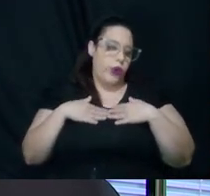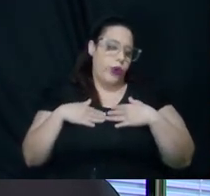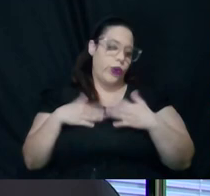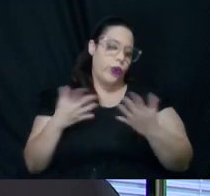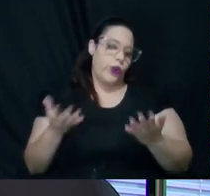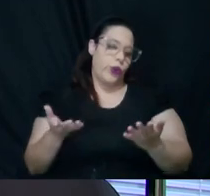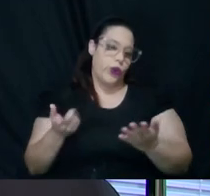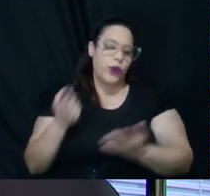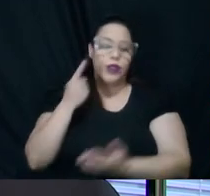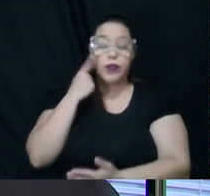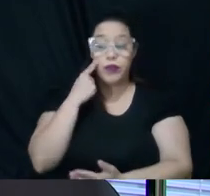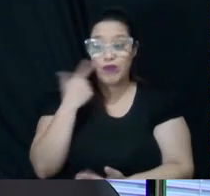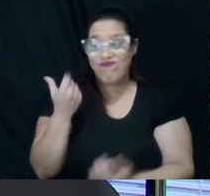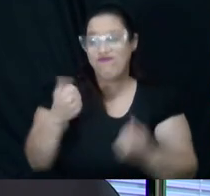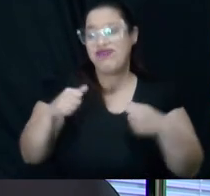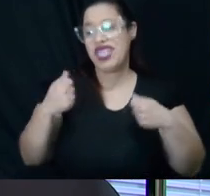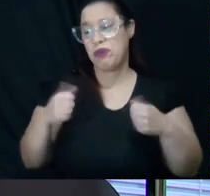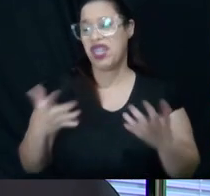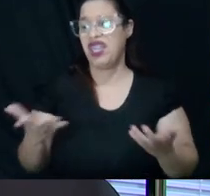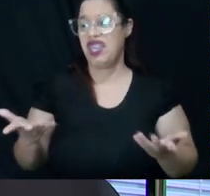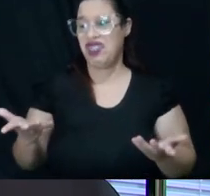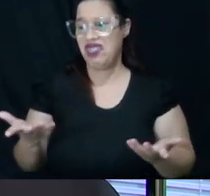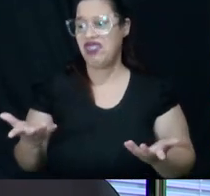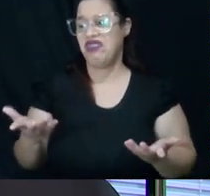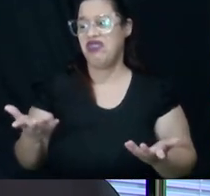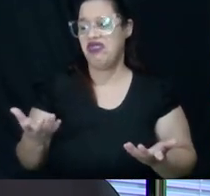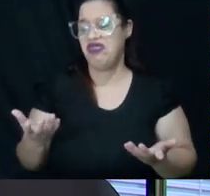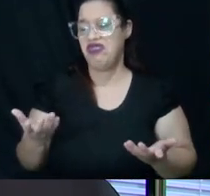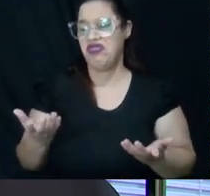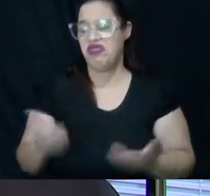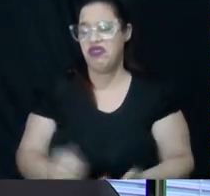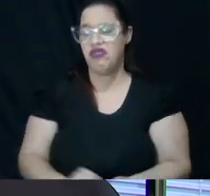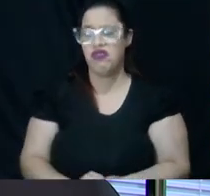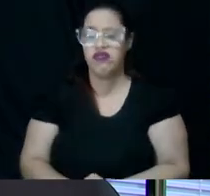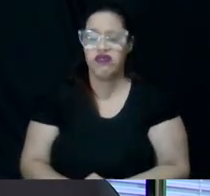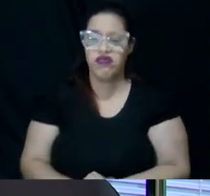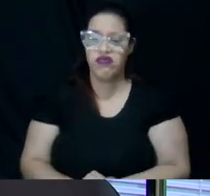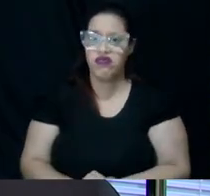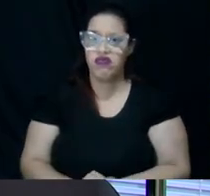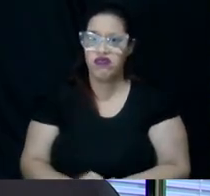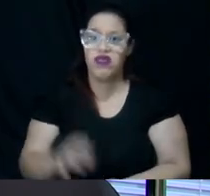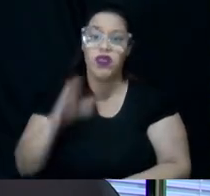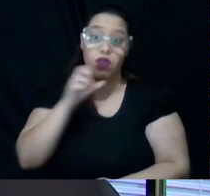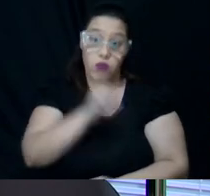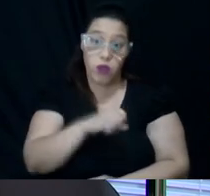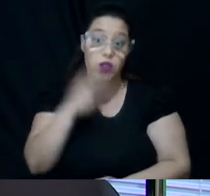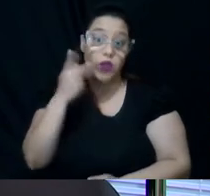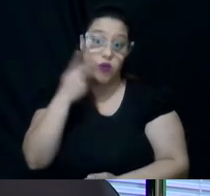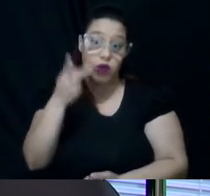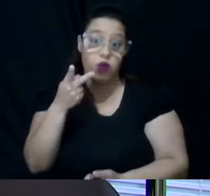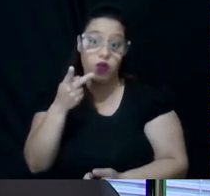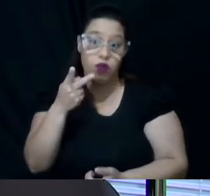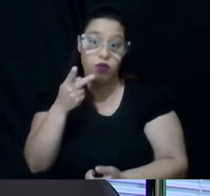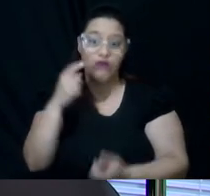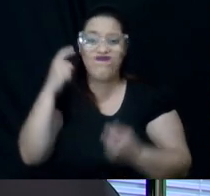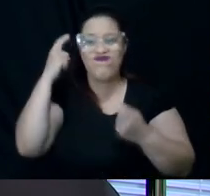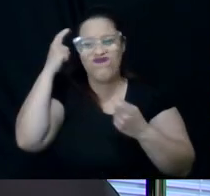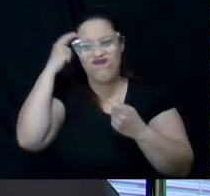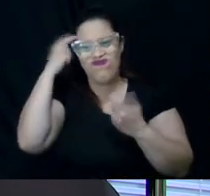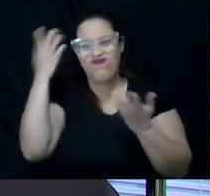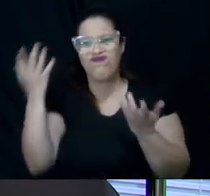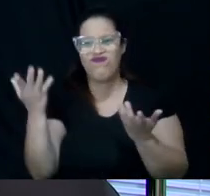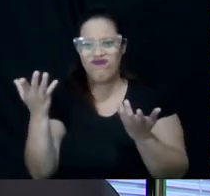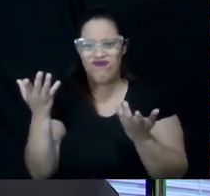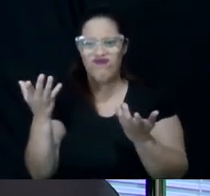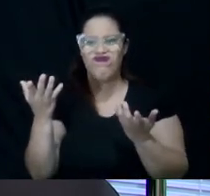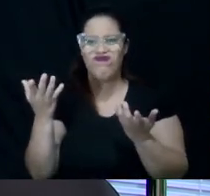realmente faz sentido você fazer essa aquisição, porque senão, novamente eu volto a falar, pode se tornar uma dor de cabeça. E acabar